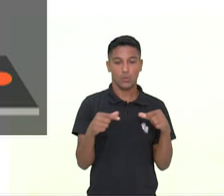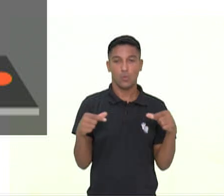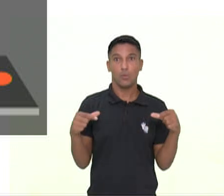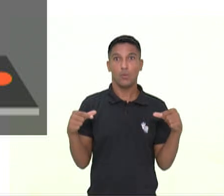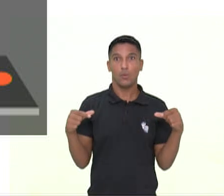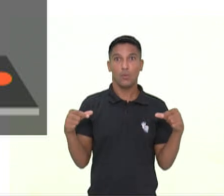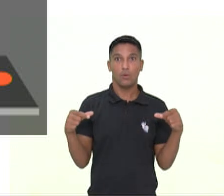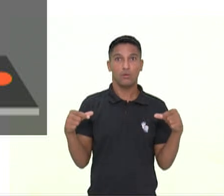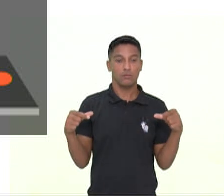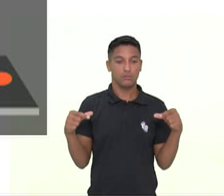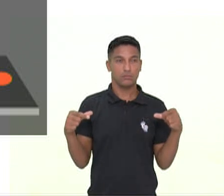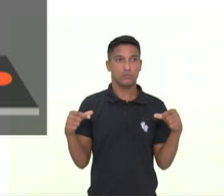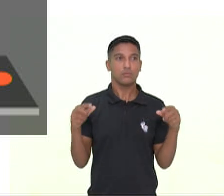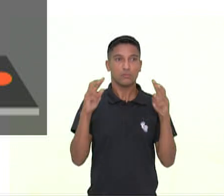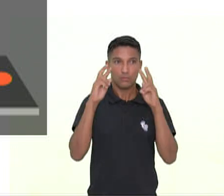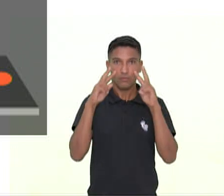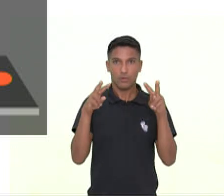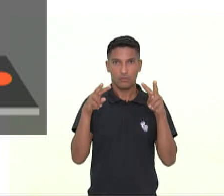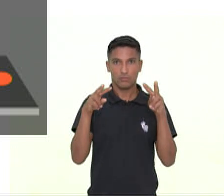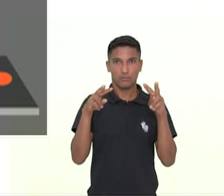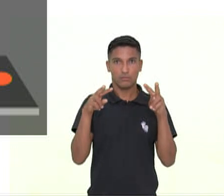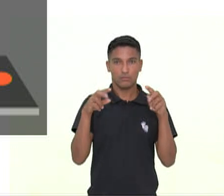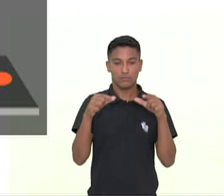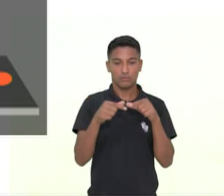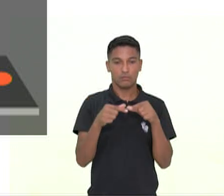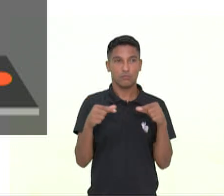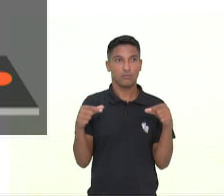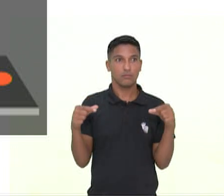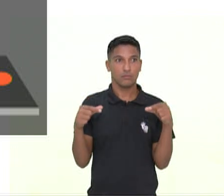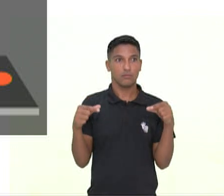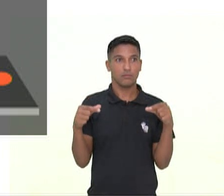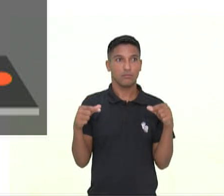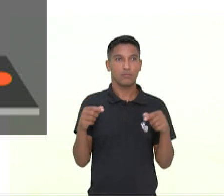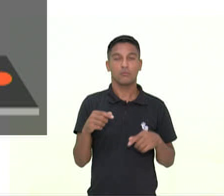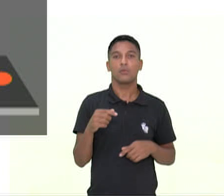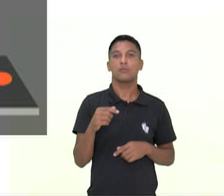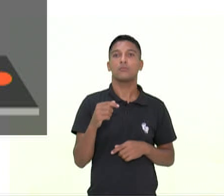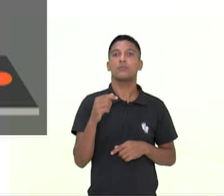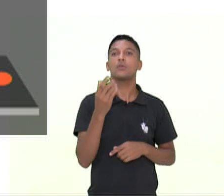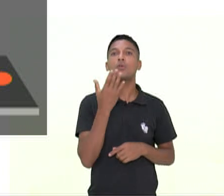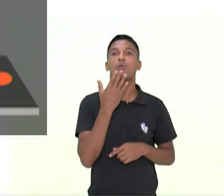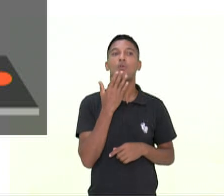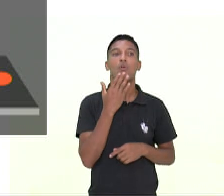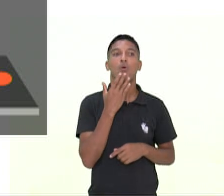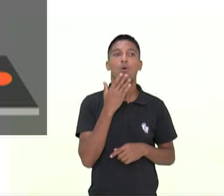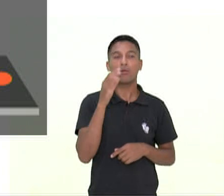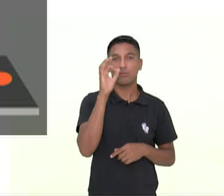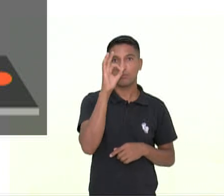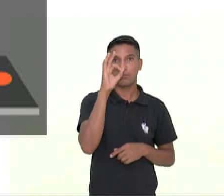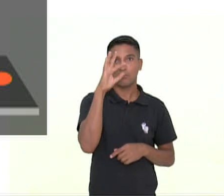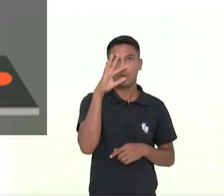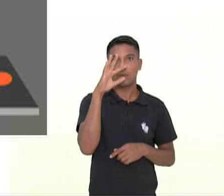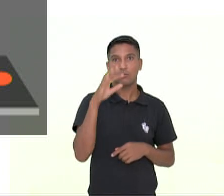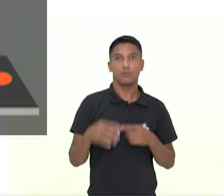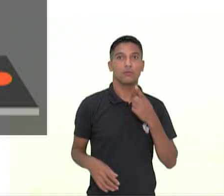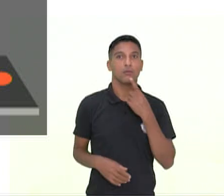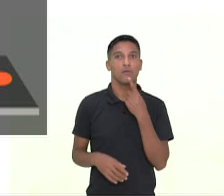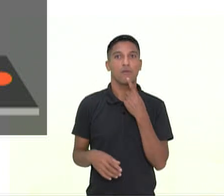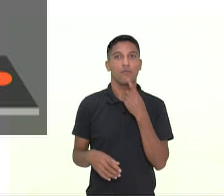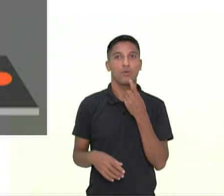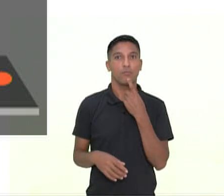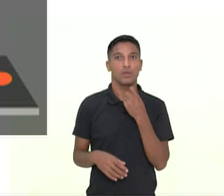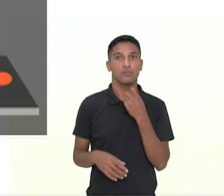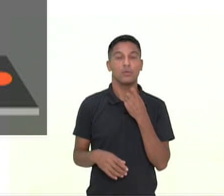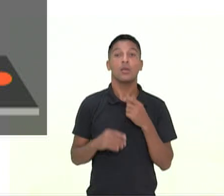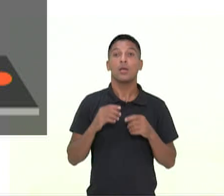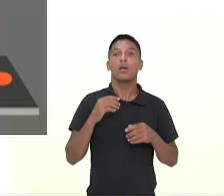por duas lâmpadas que existem no aparelho marcador detox uma verde e outra vermelha acendendo sempre do lado do atleta